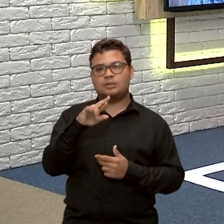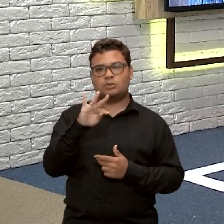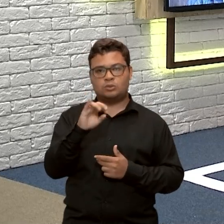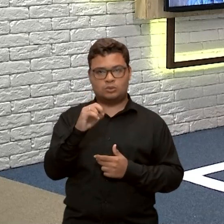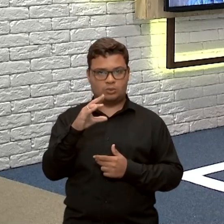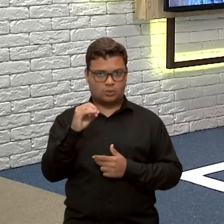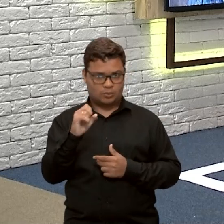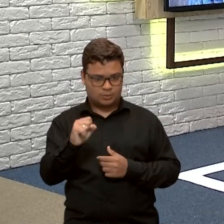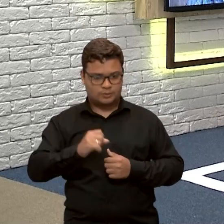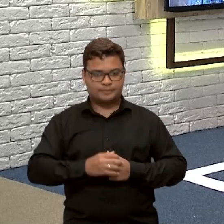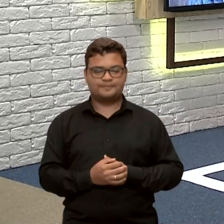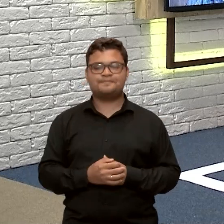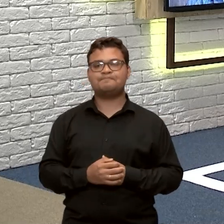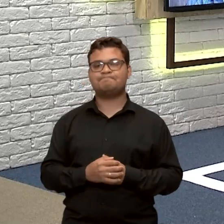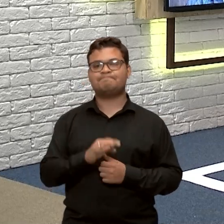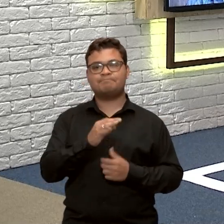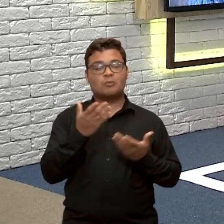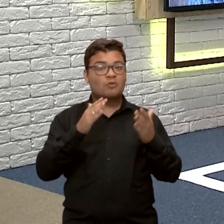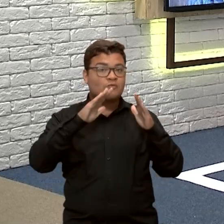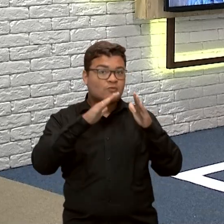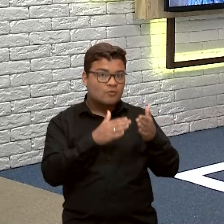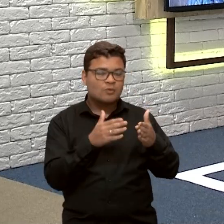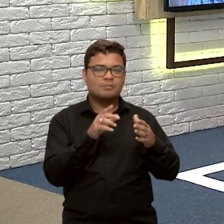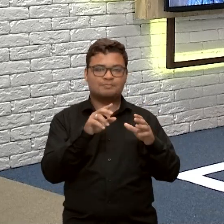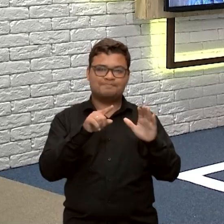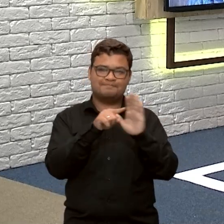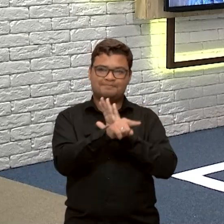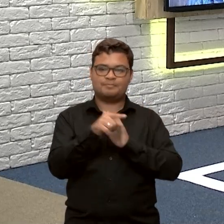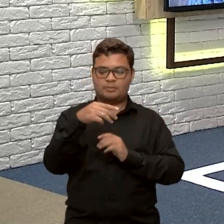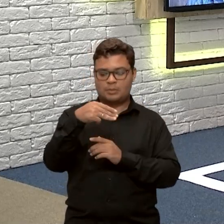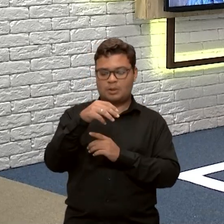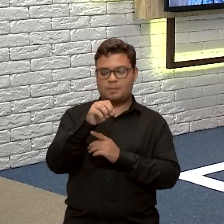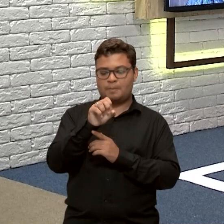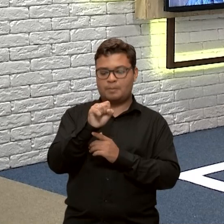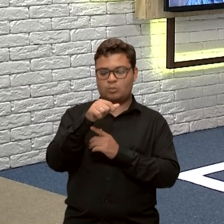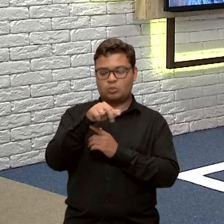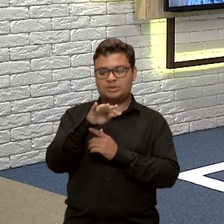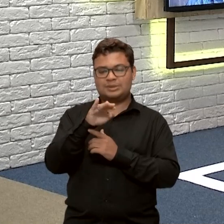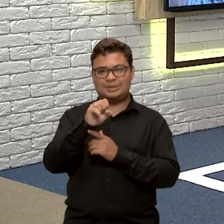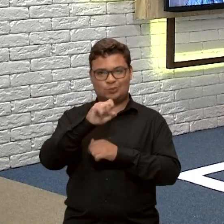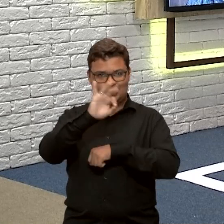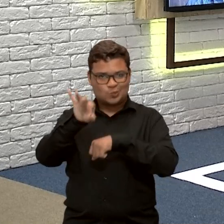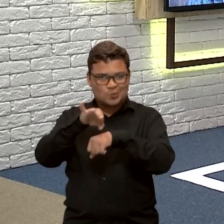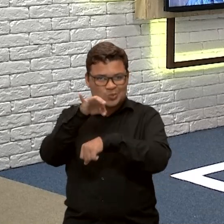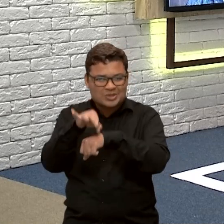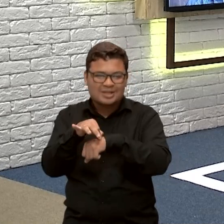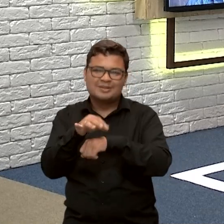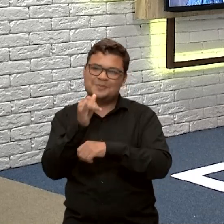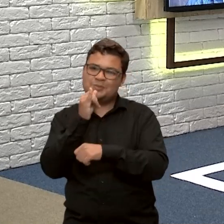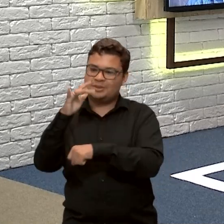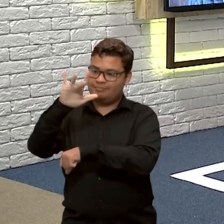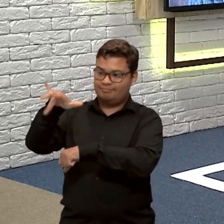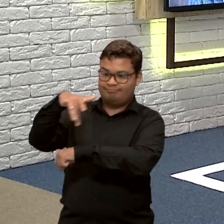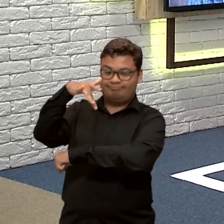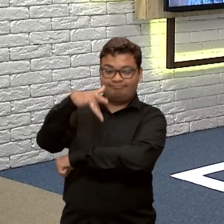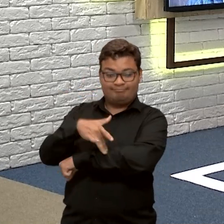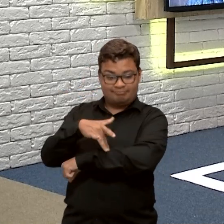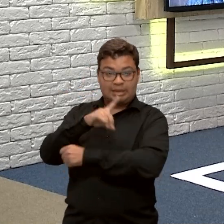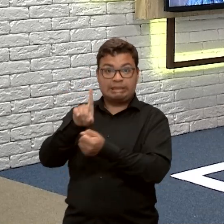até mesmo os próprios mosquitos, né, que se adaptaram ao meio urbano, são considerados animais